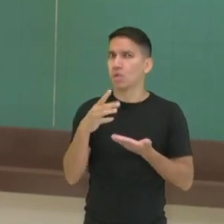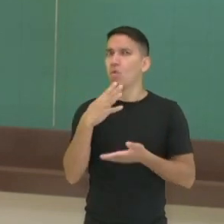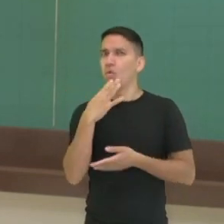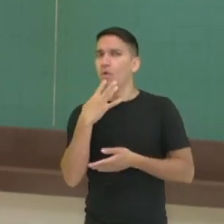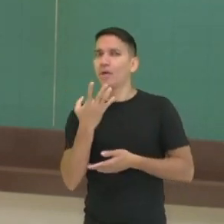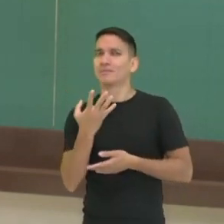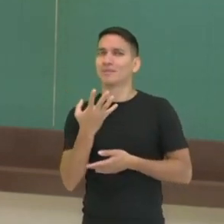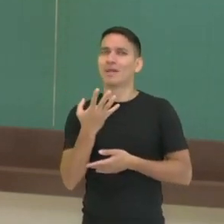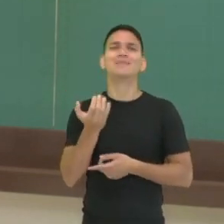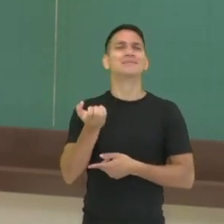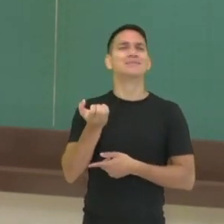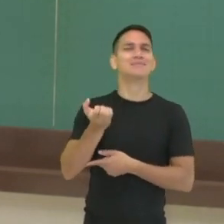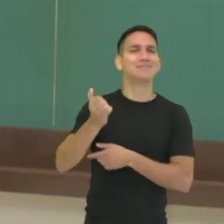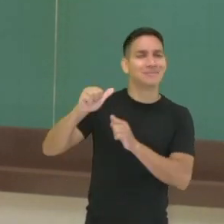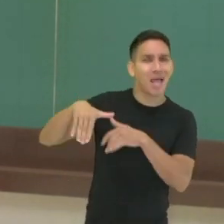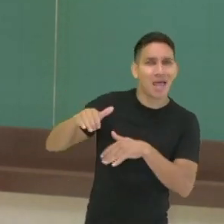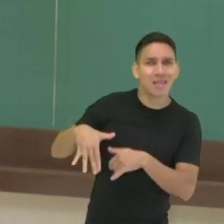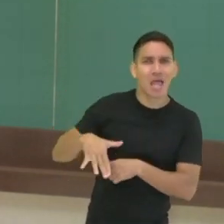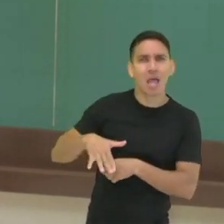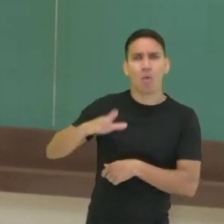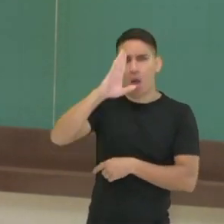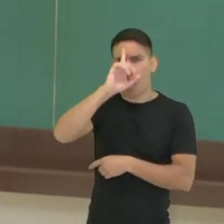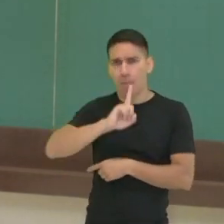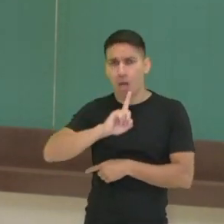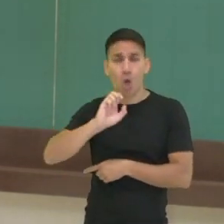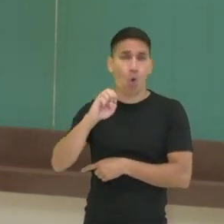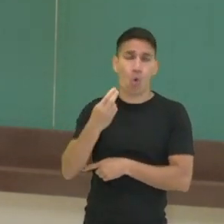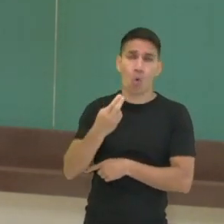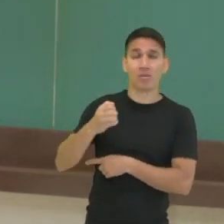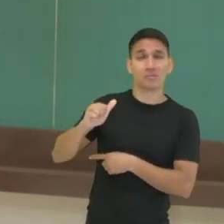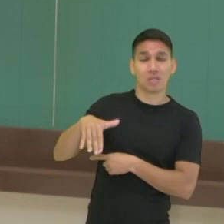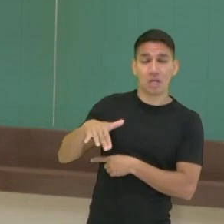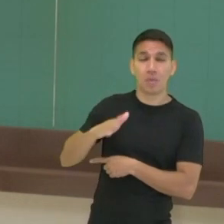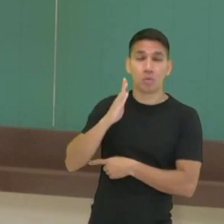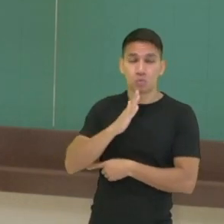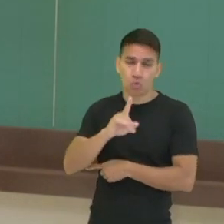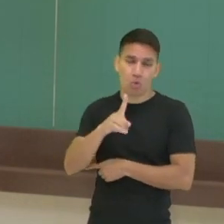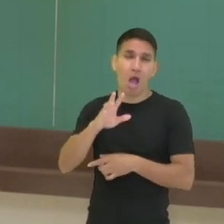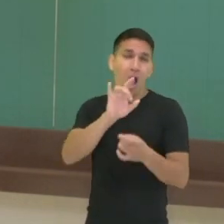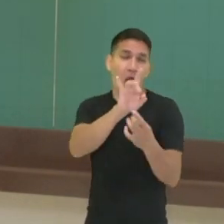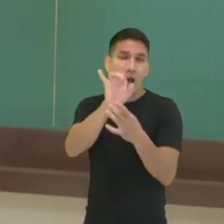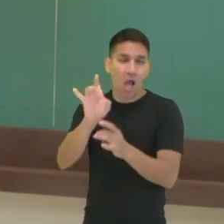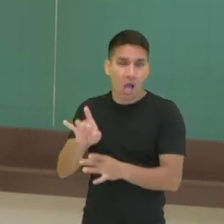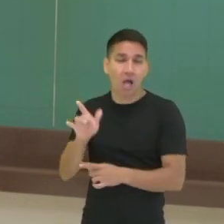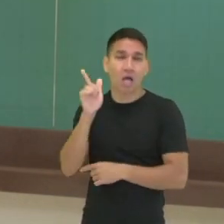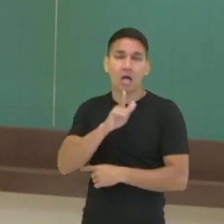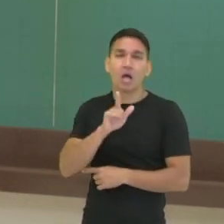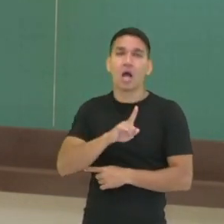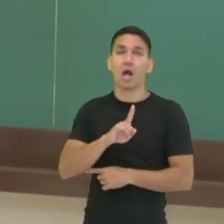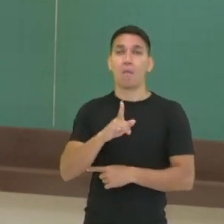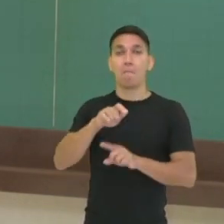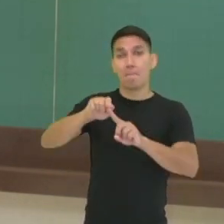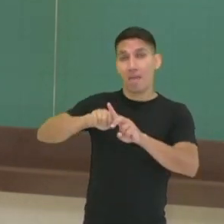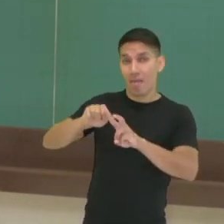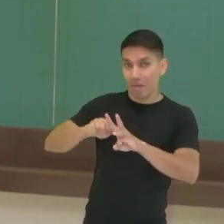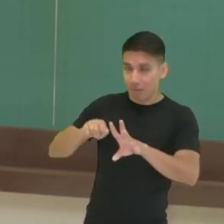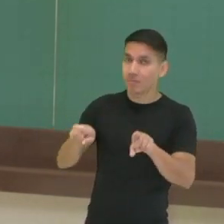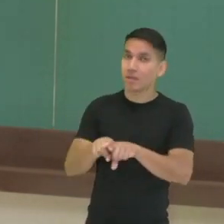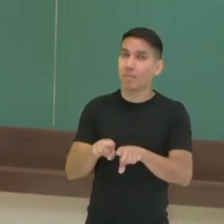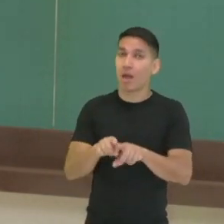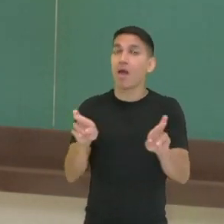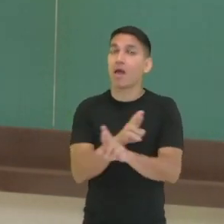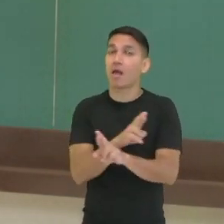setembro amarelo? Isso mesmo, cada um desses meses está relacionado a uma doença ou